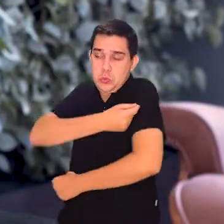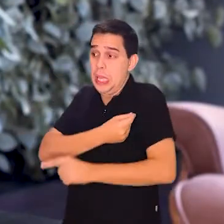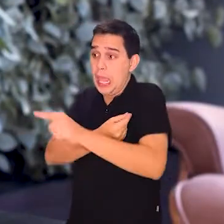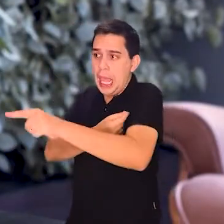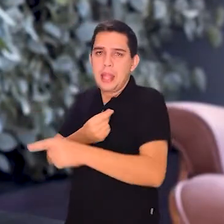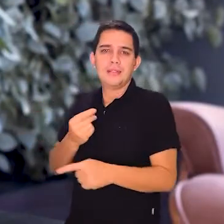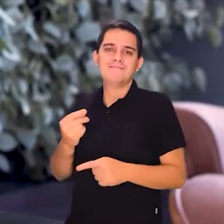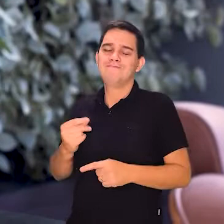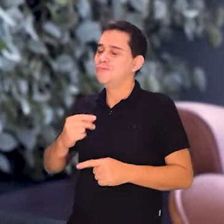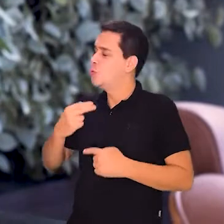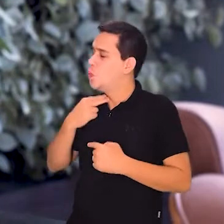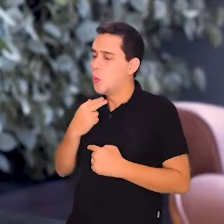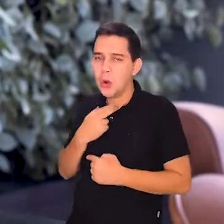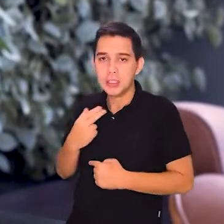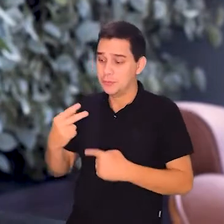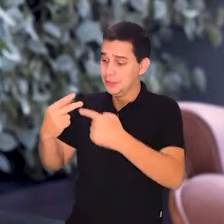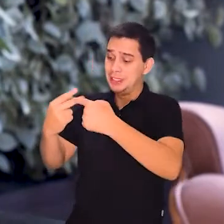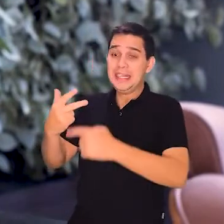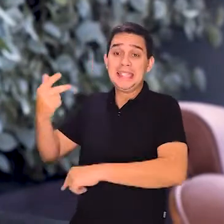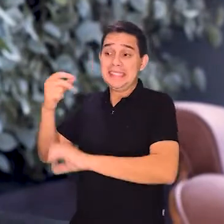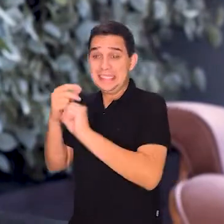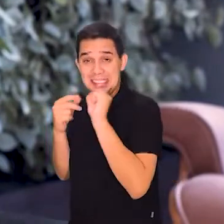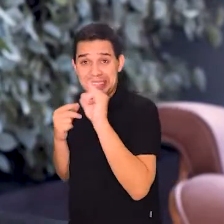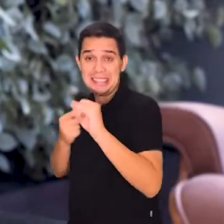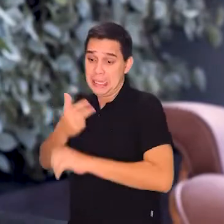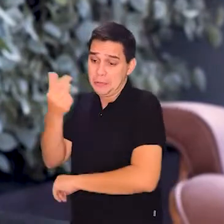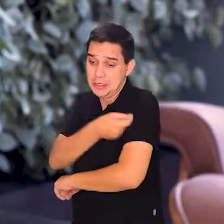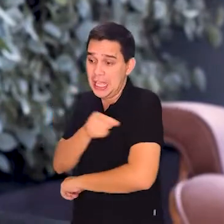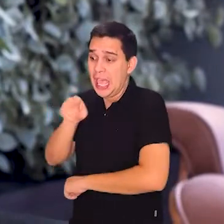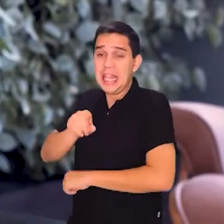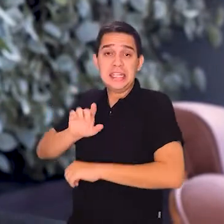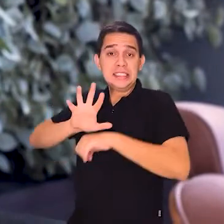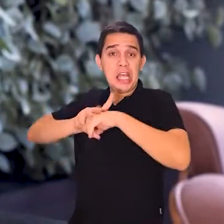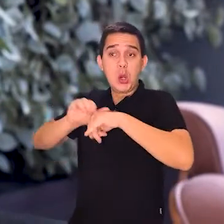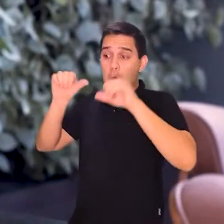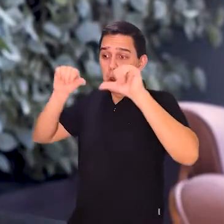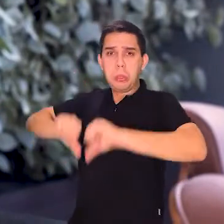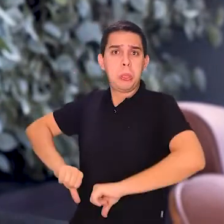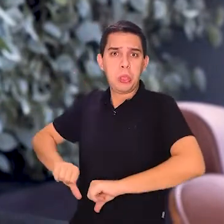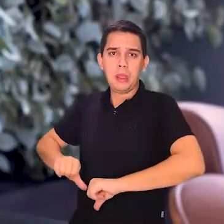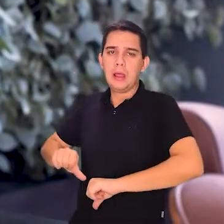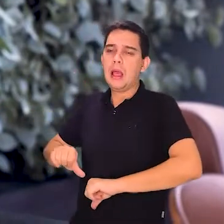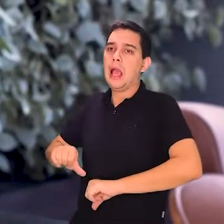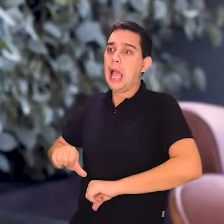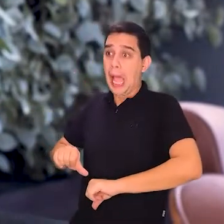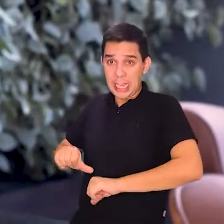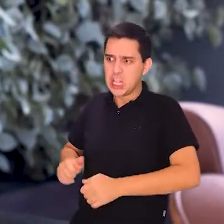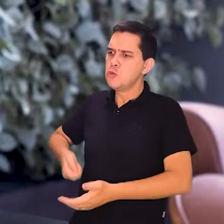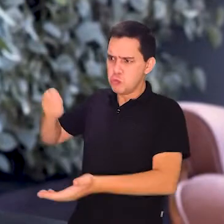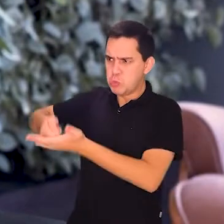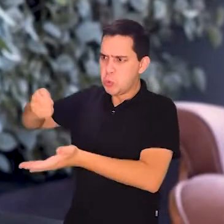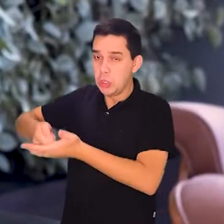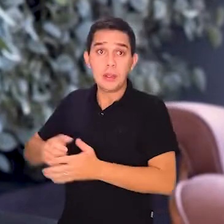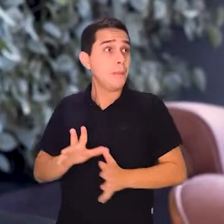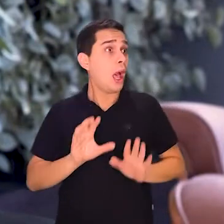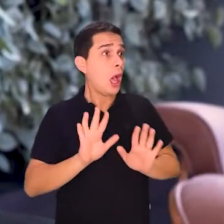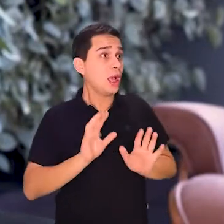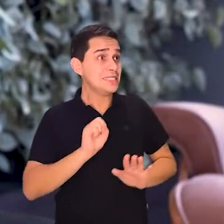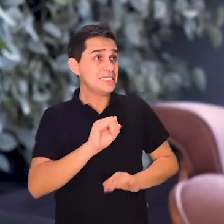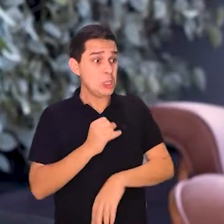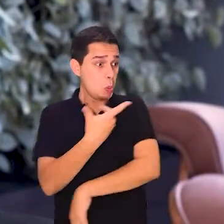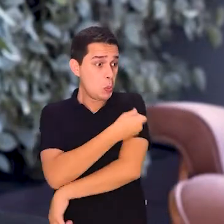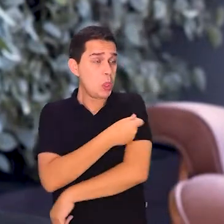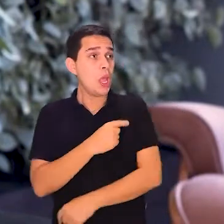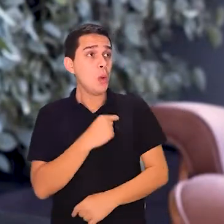risco de vida. Nesse sentido, eu entendo que a obrigatoriedade não poderia ser exigida, mas